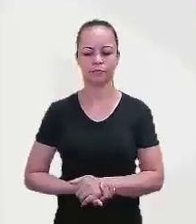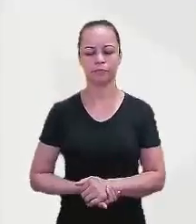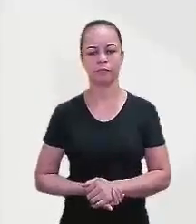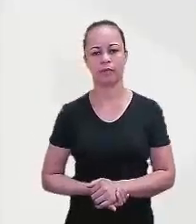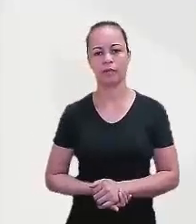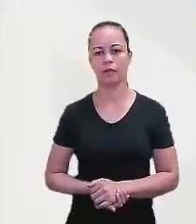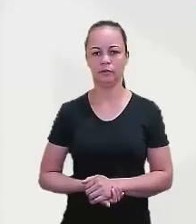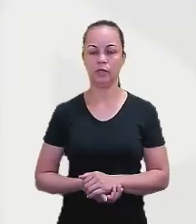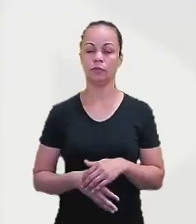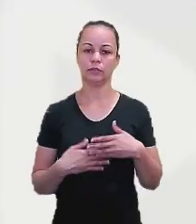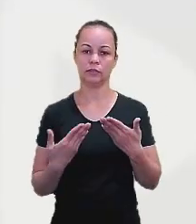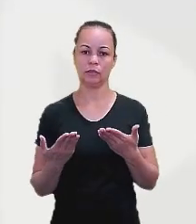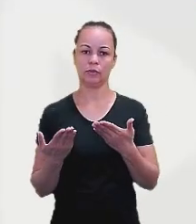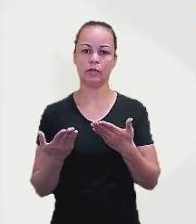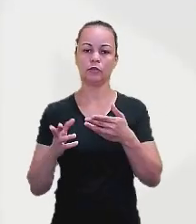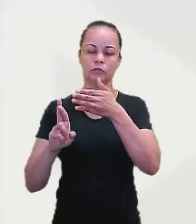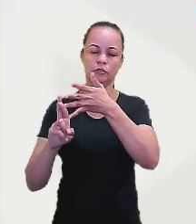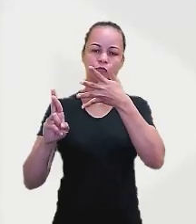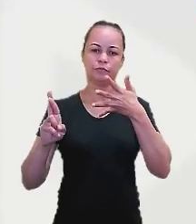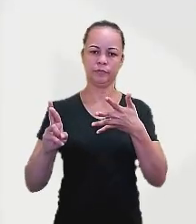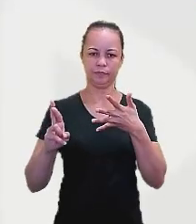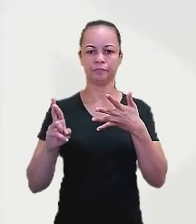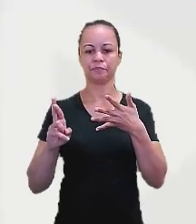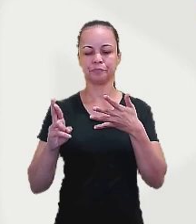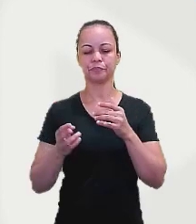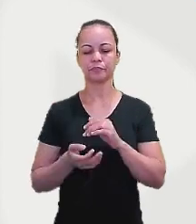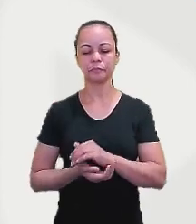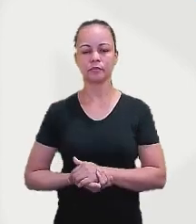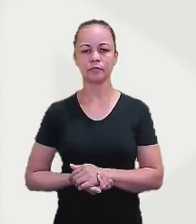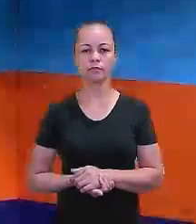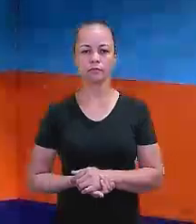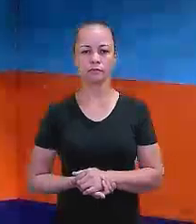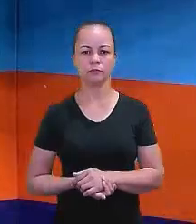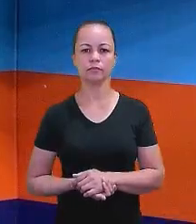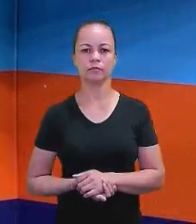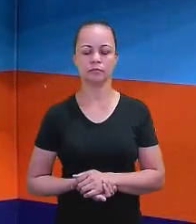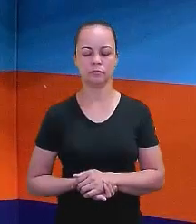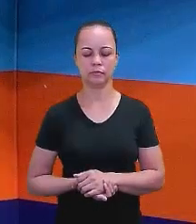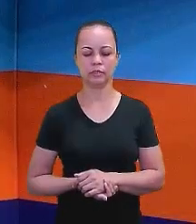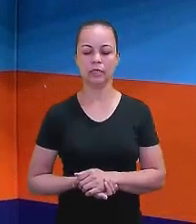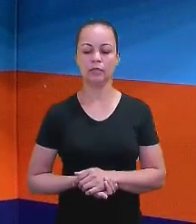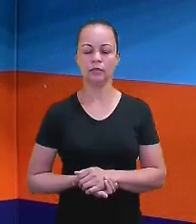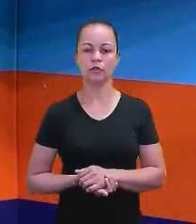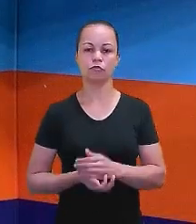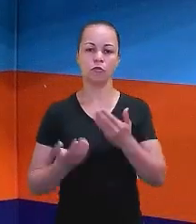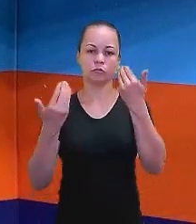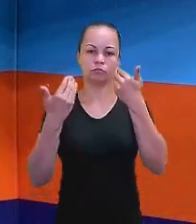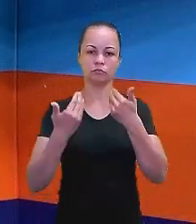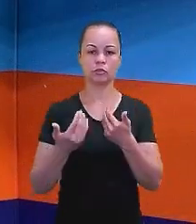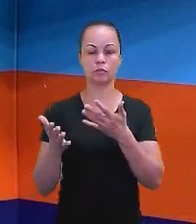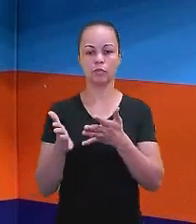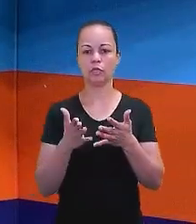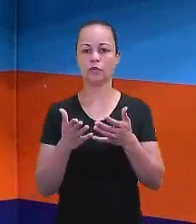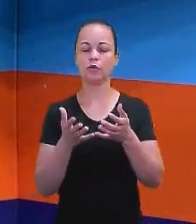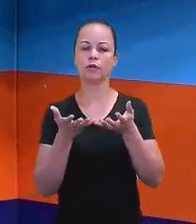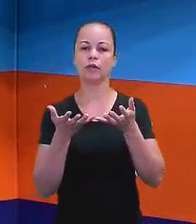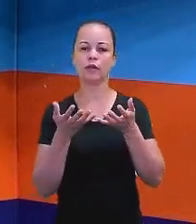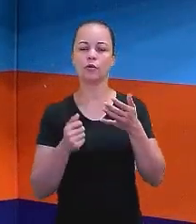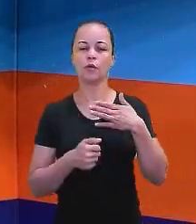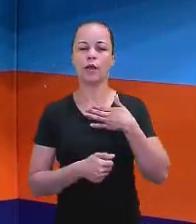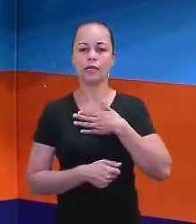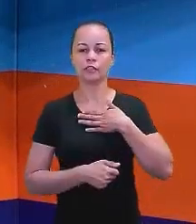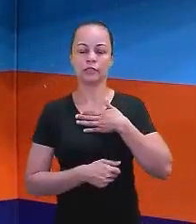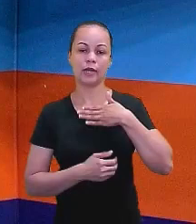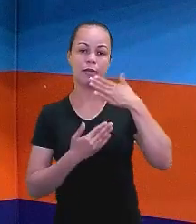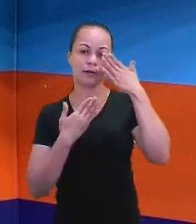próxima imagem, que é as nossas referências bibliográficas. Perfeito, vou pedir à produção voltar aqui comigo, porque eu gostaria de agradecer ao